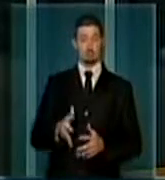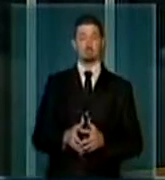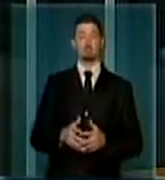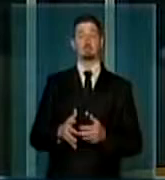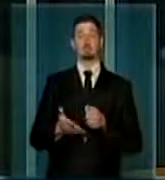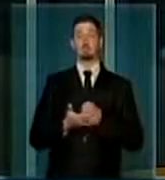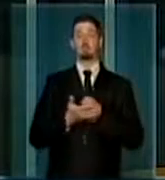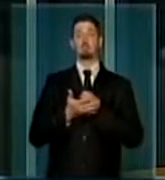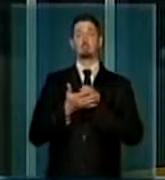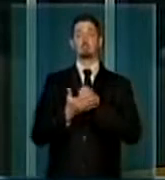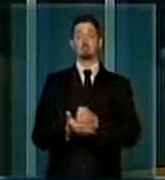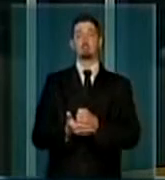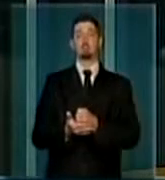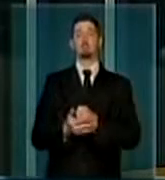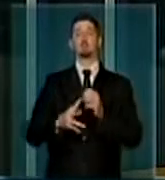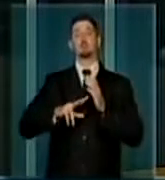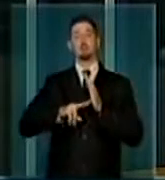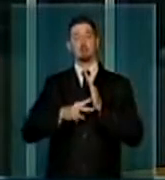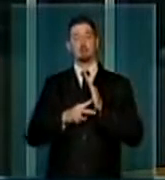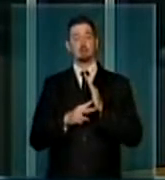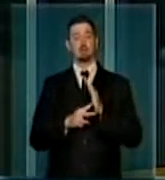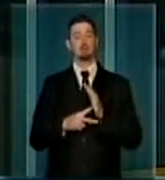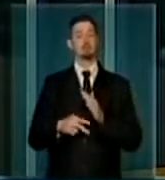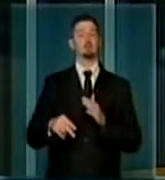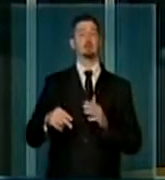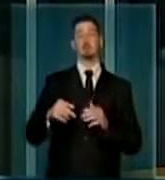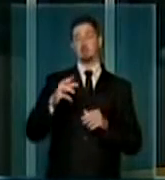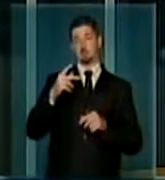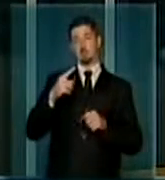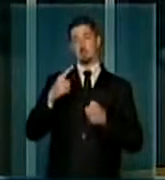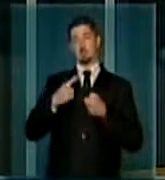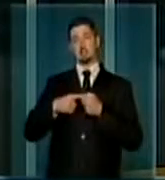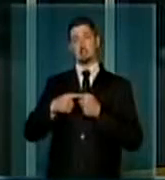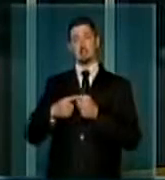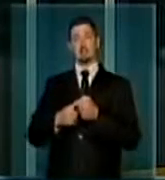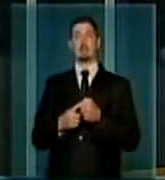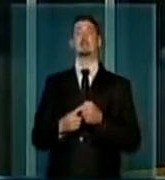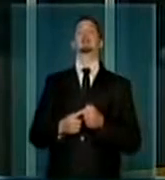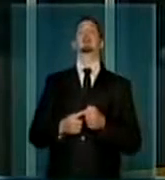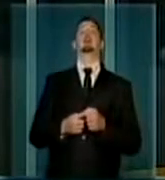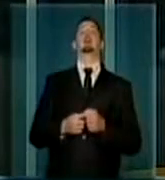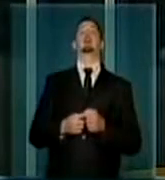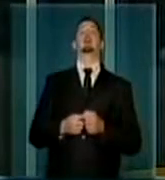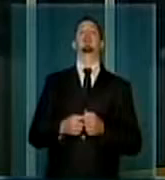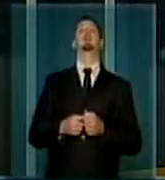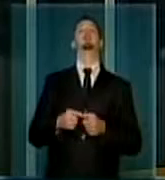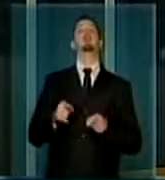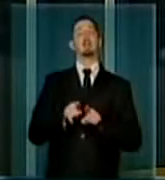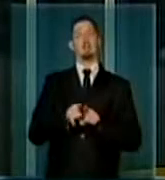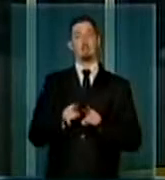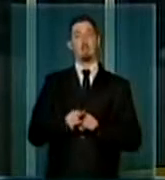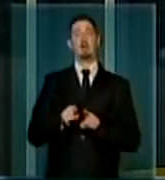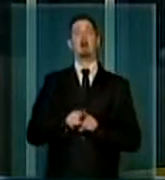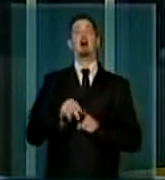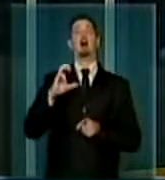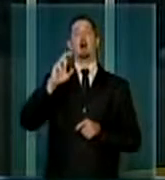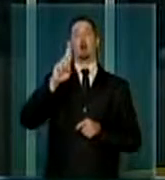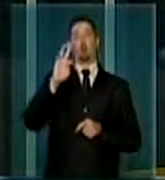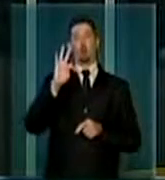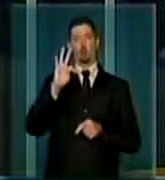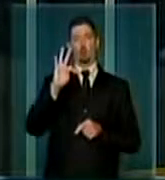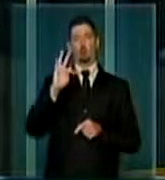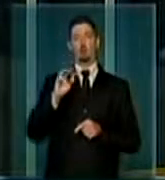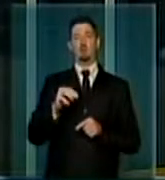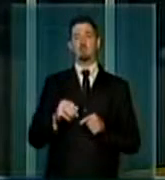Na sua vida política, ajudou a criar o Sindicato dos Urbanitários de Rondônia, presidiu a Central Única dos Trabalhadores, a CUT,